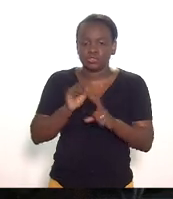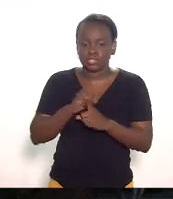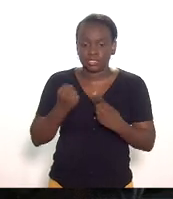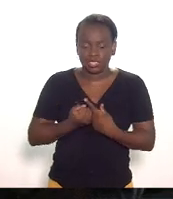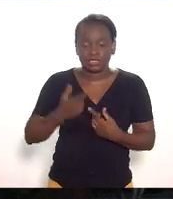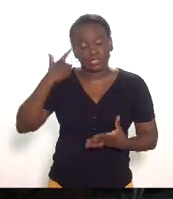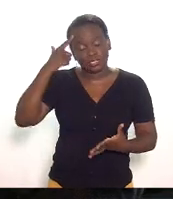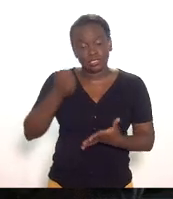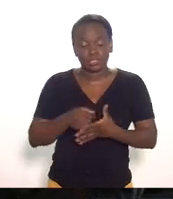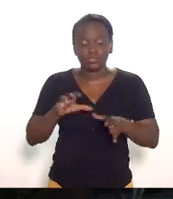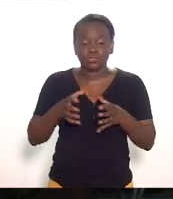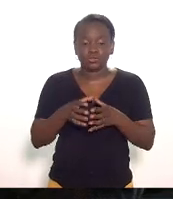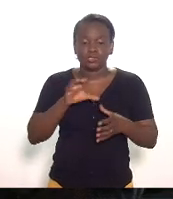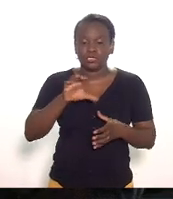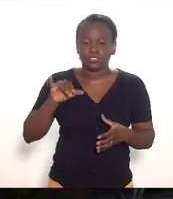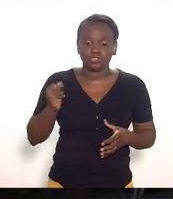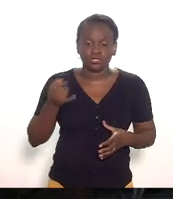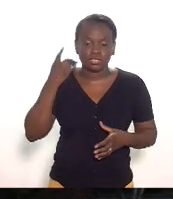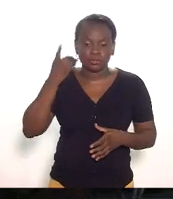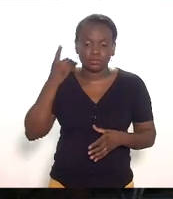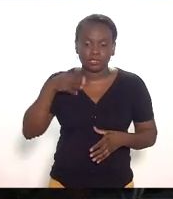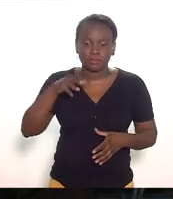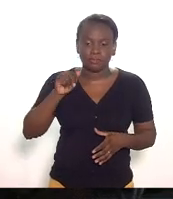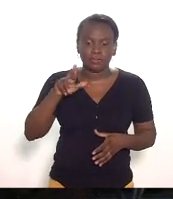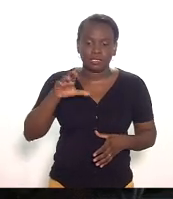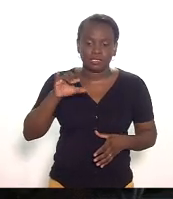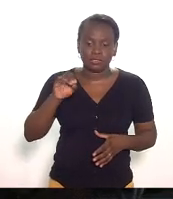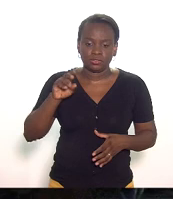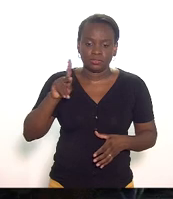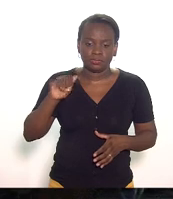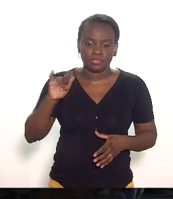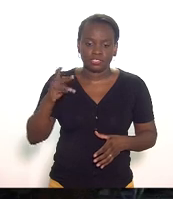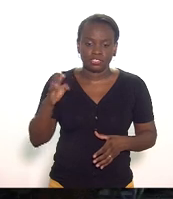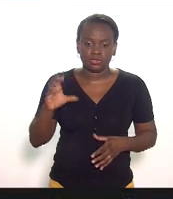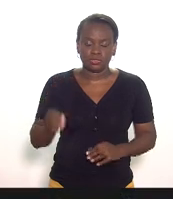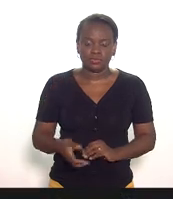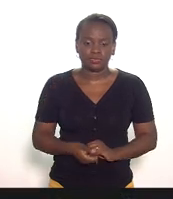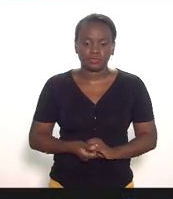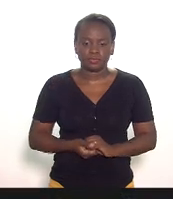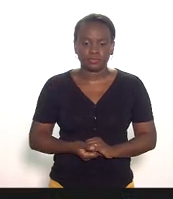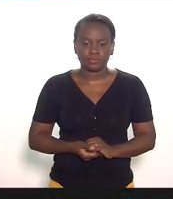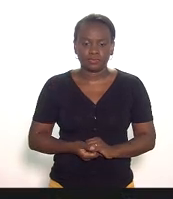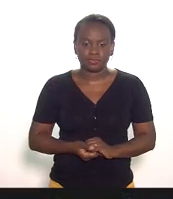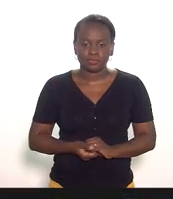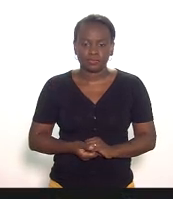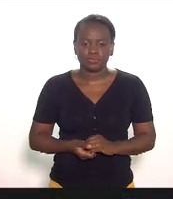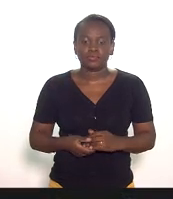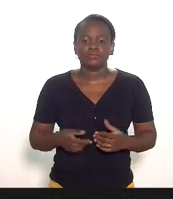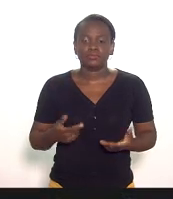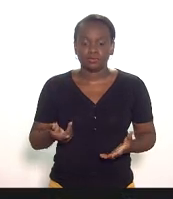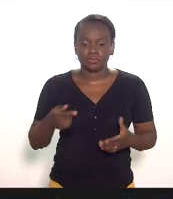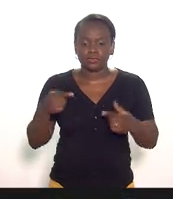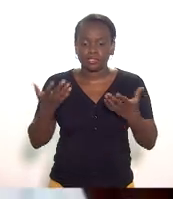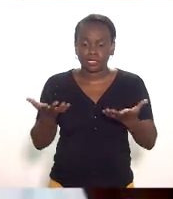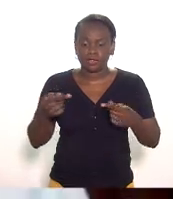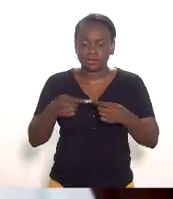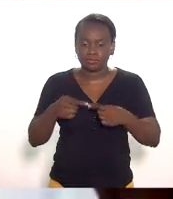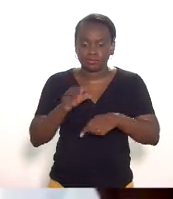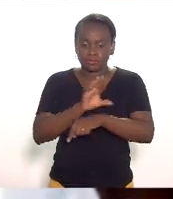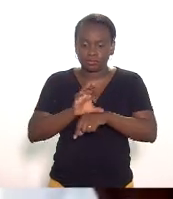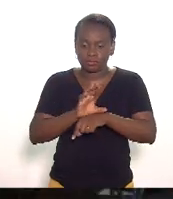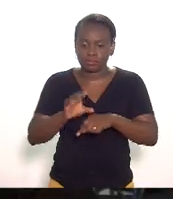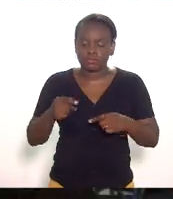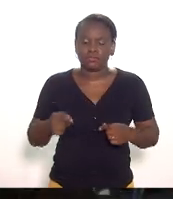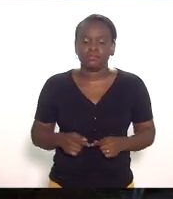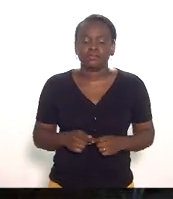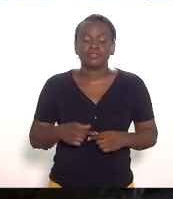emitir parecer pela Comissão de Constituição e Justiça, deputado Márcio Pacheco. Parecer pela constitucionalidade, presidente. Pela